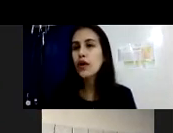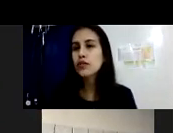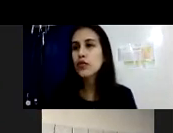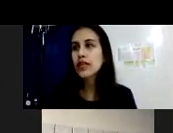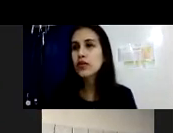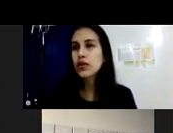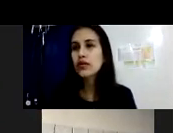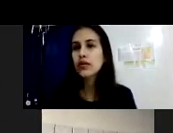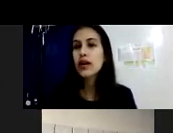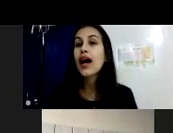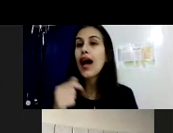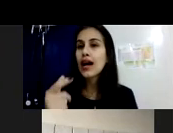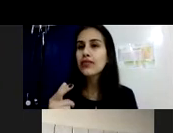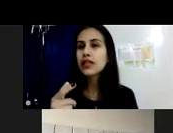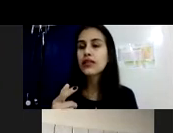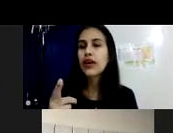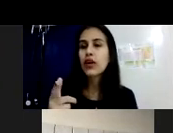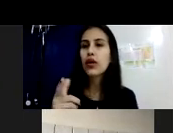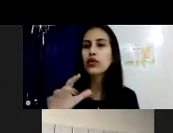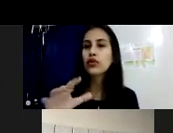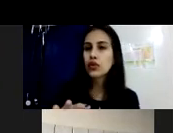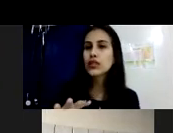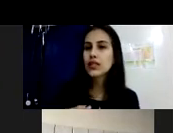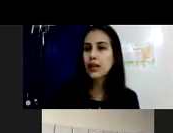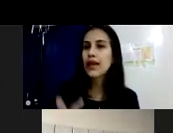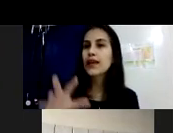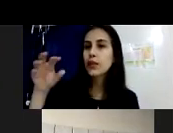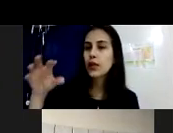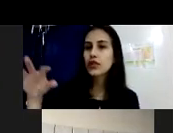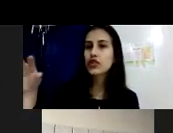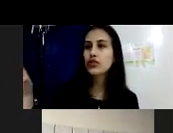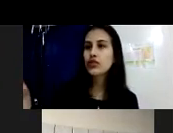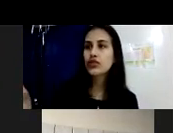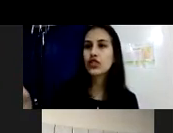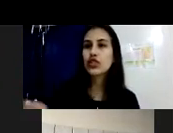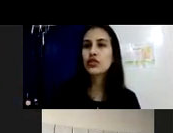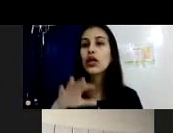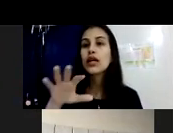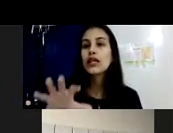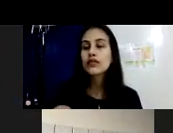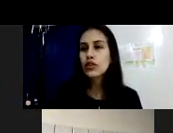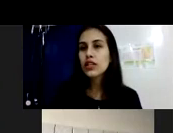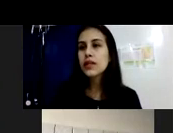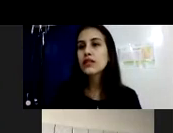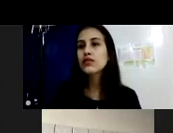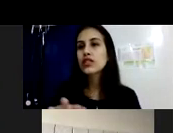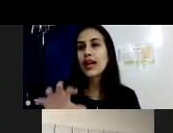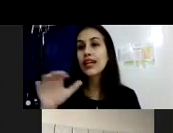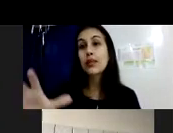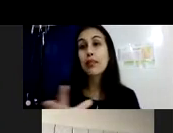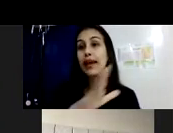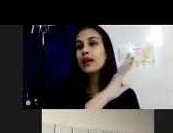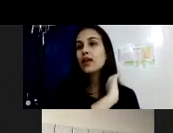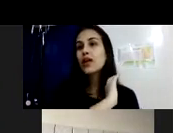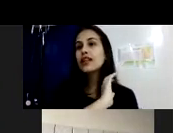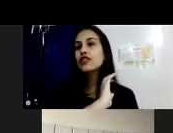chegou o próximo cuidador. Avisa, fala, ó, eu trouxe esse tapete por causa disso, disso e disso. Tô terminando de secar,